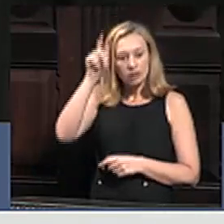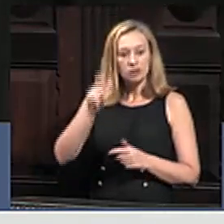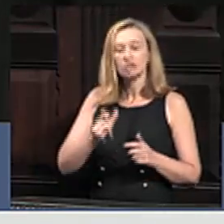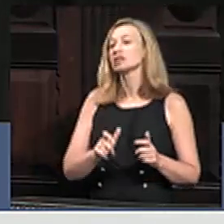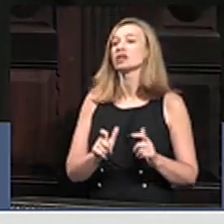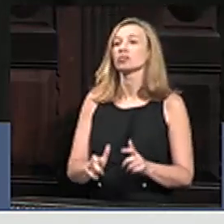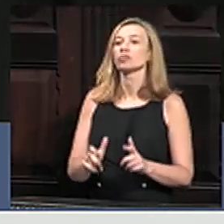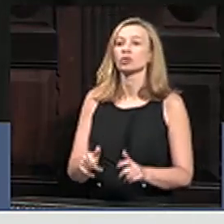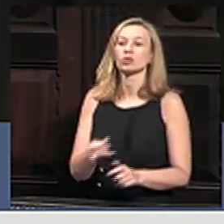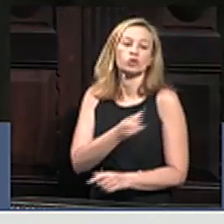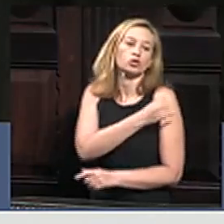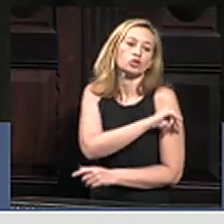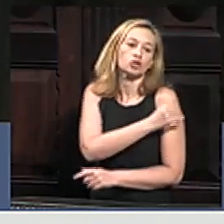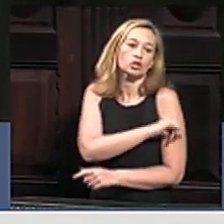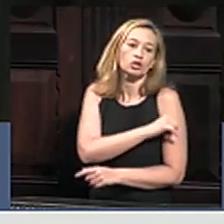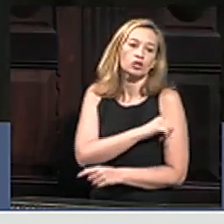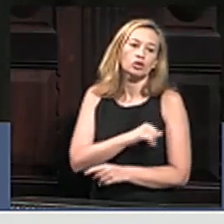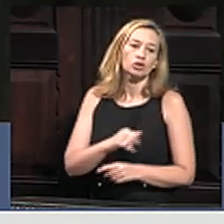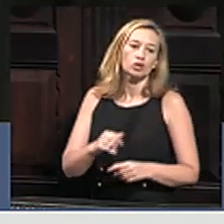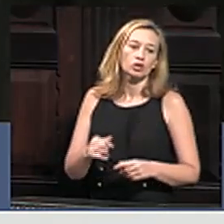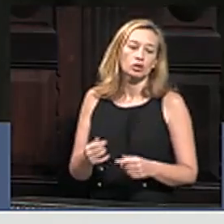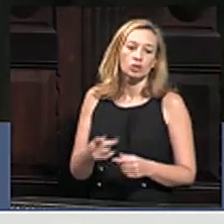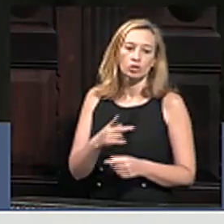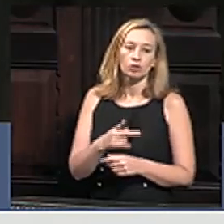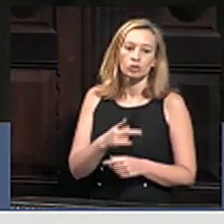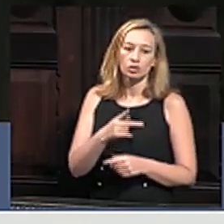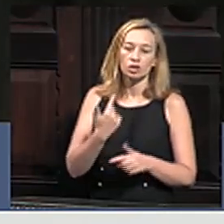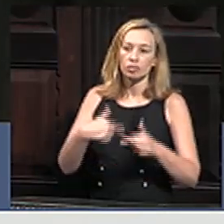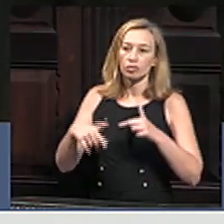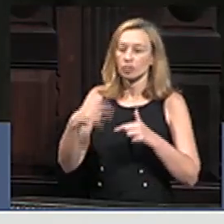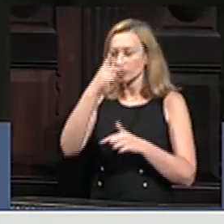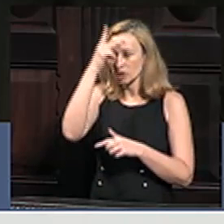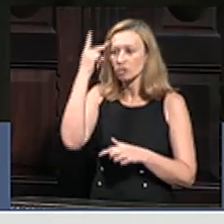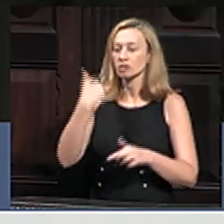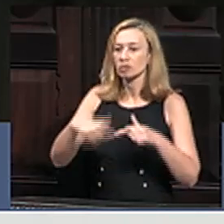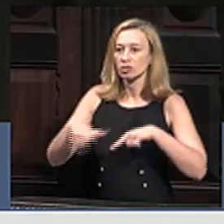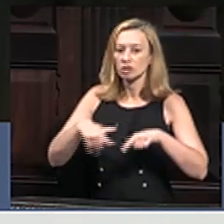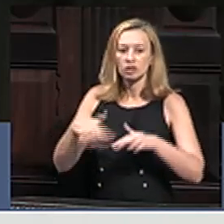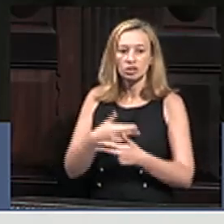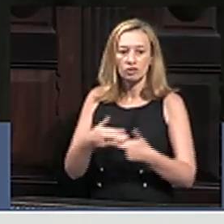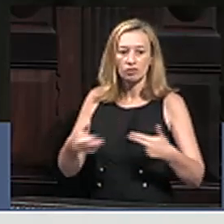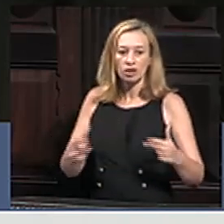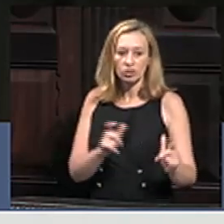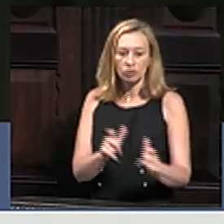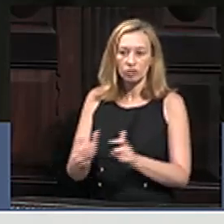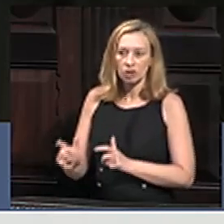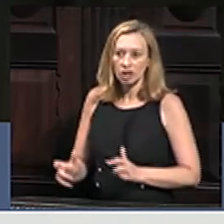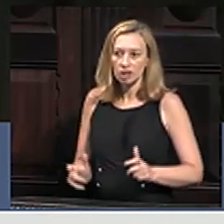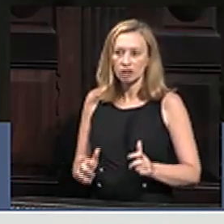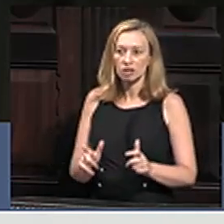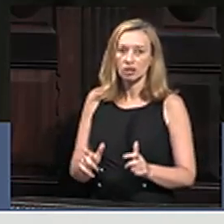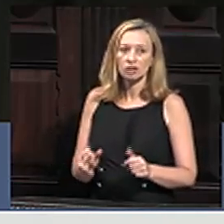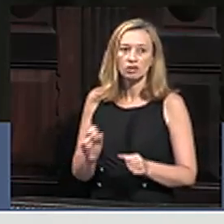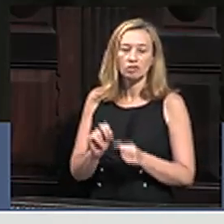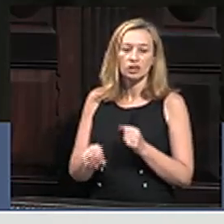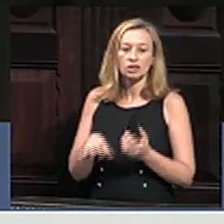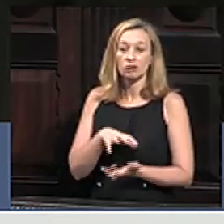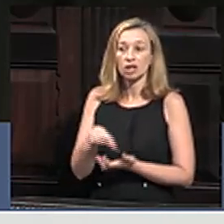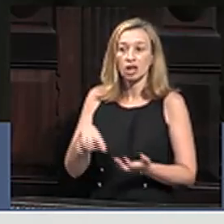funcionários de várias OSs estão paralisando suas atividades, fazendo greve,